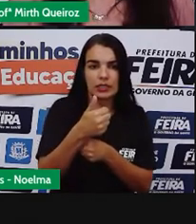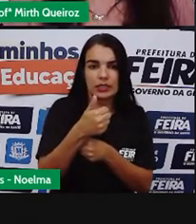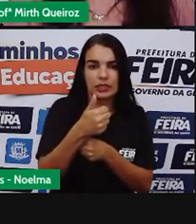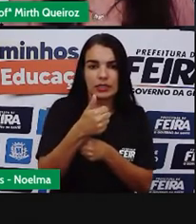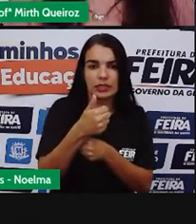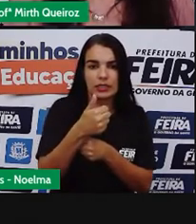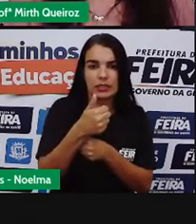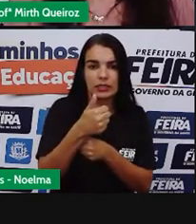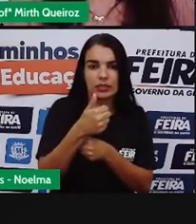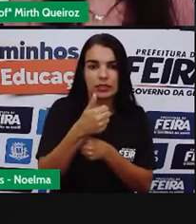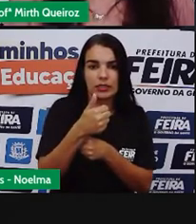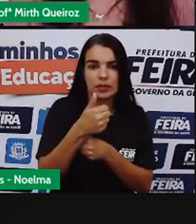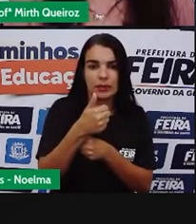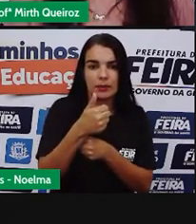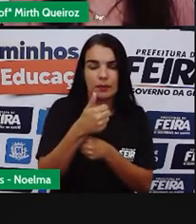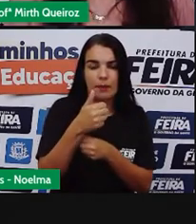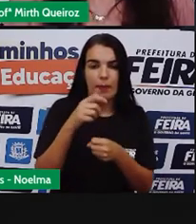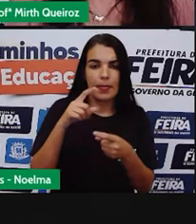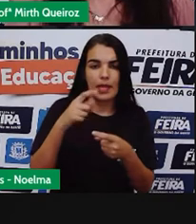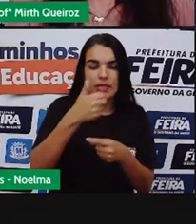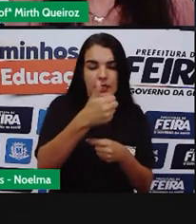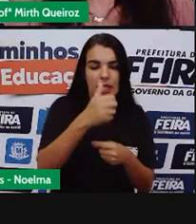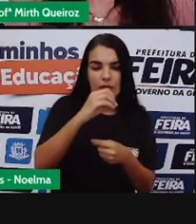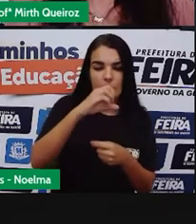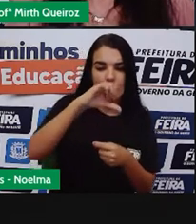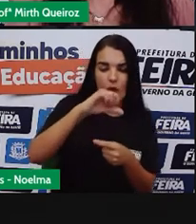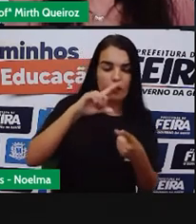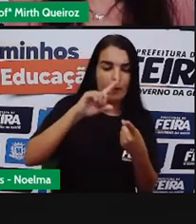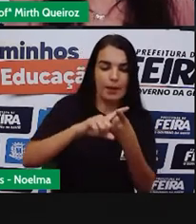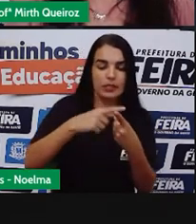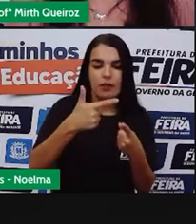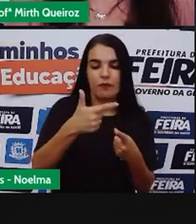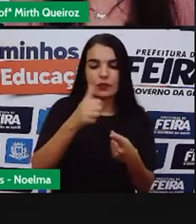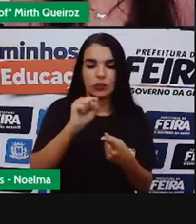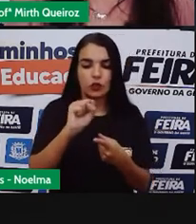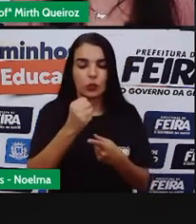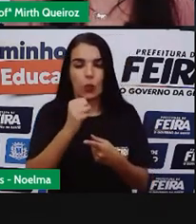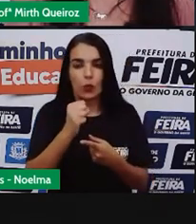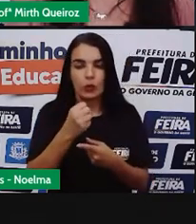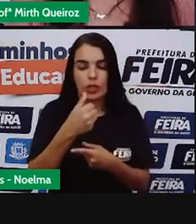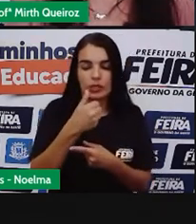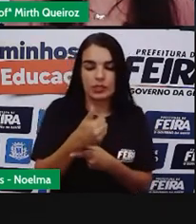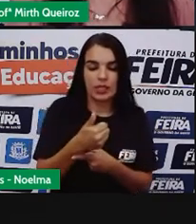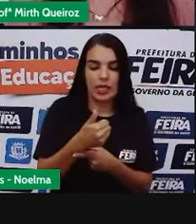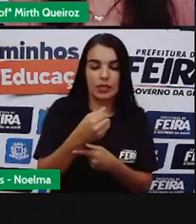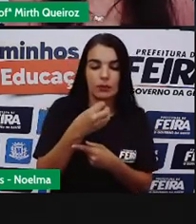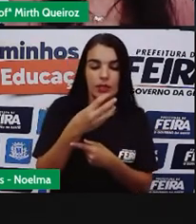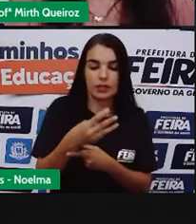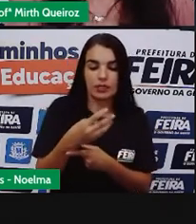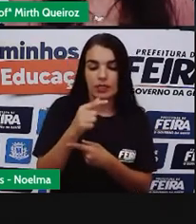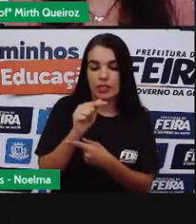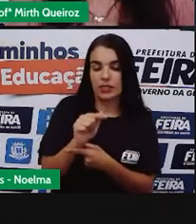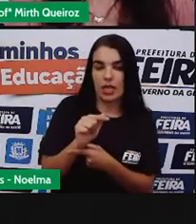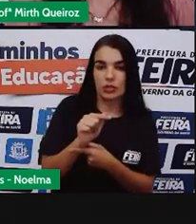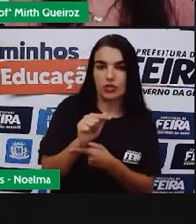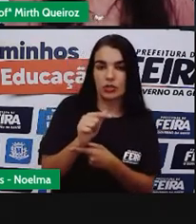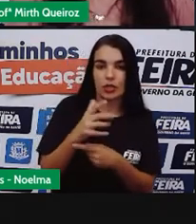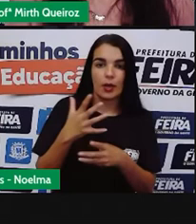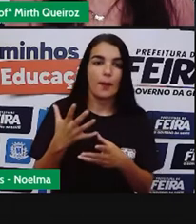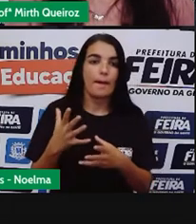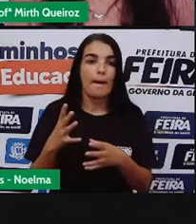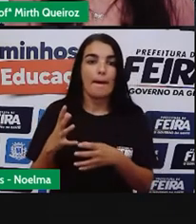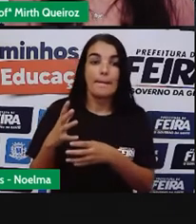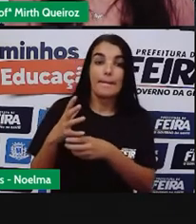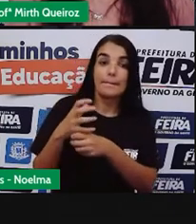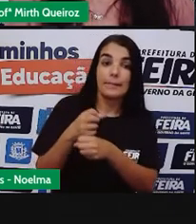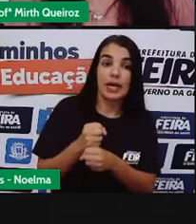Aqui nós temos 109 mais 28, vai dar aí 120, 137, isso